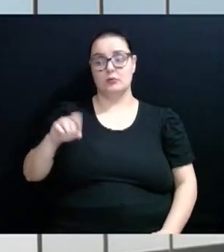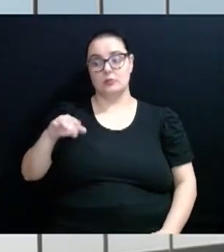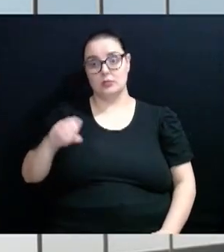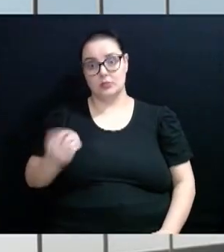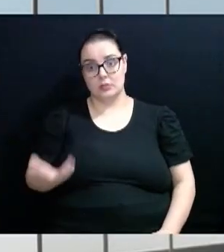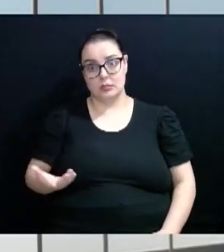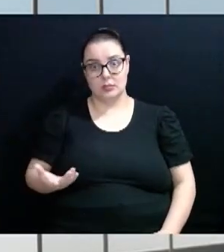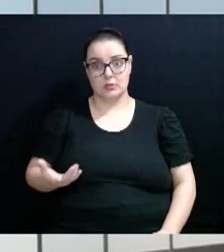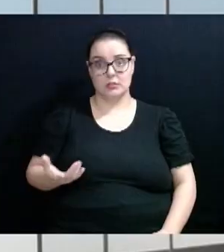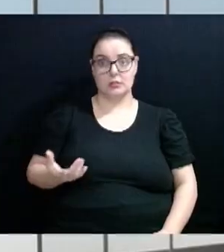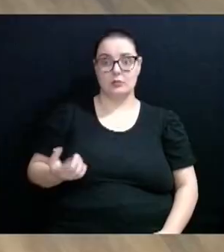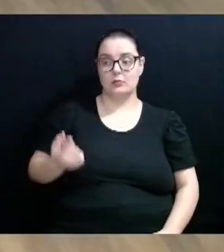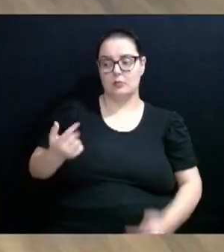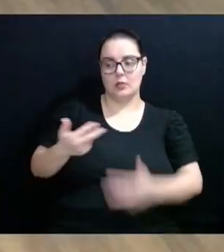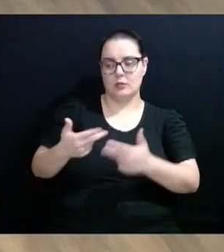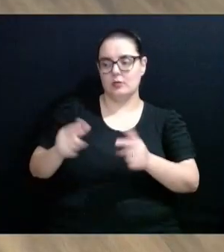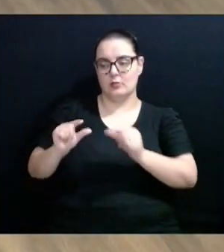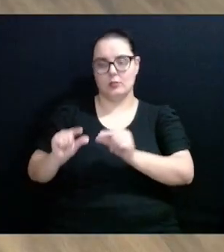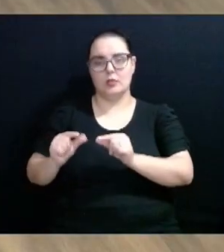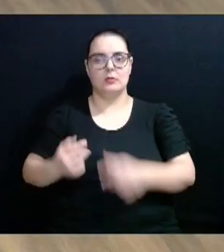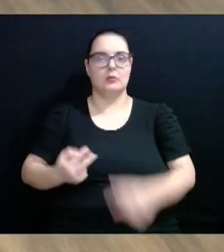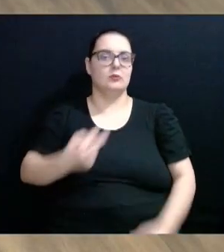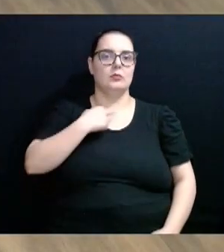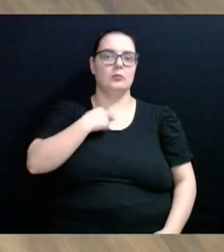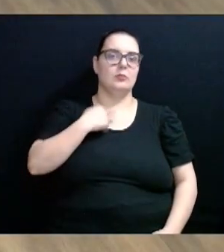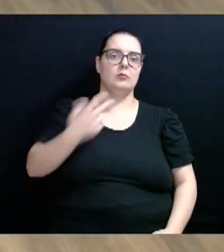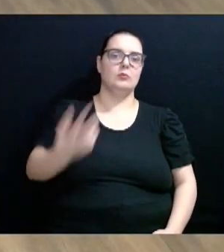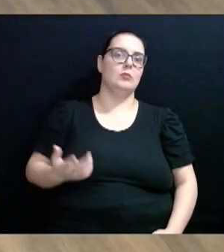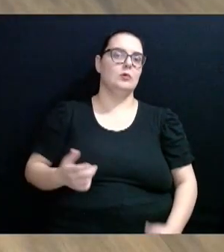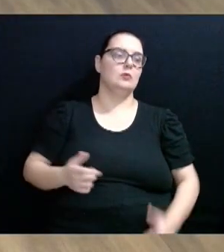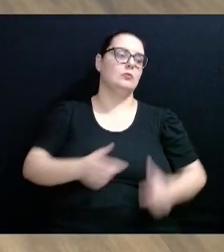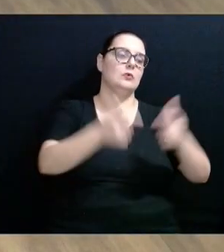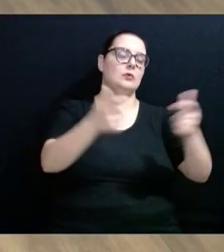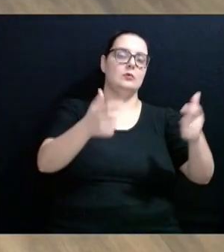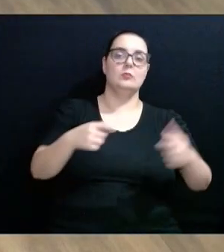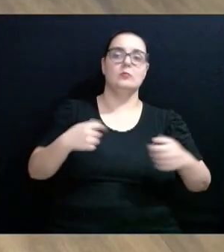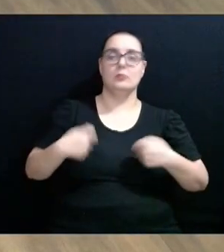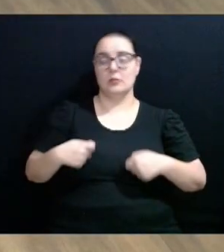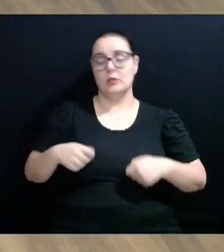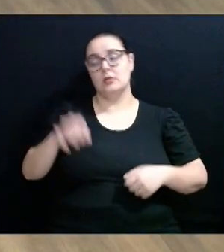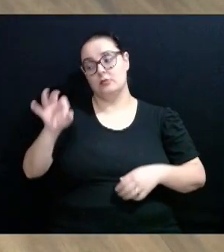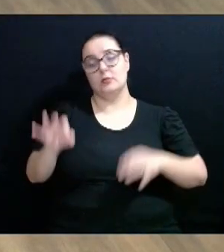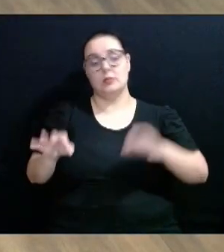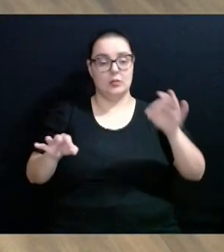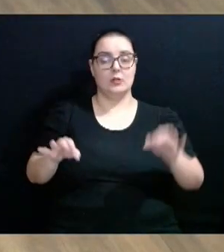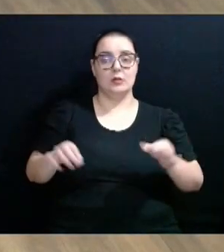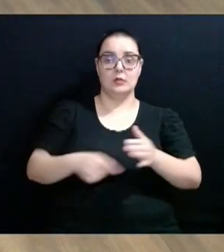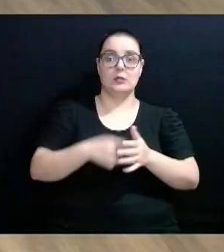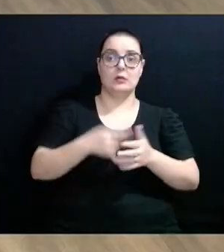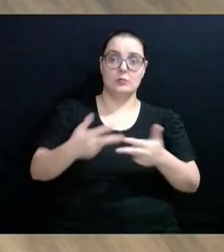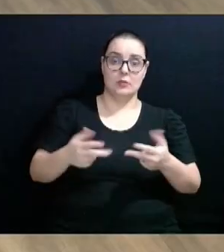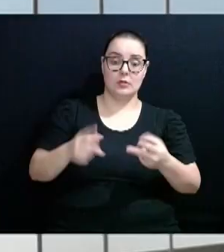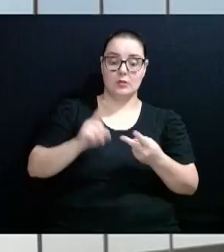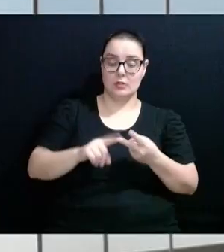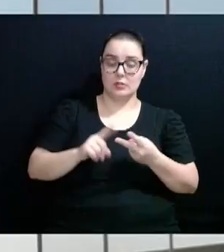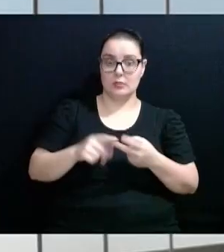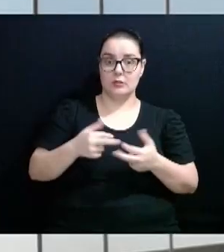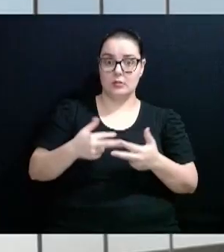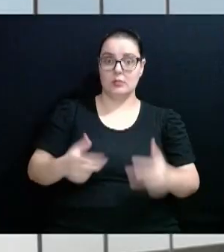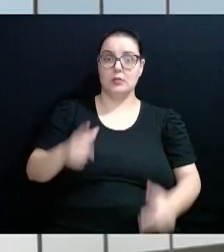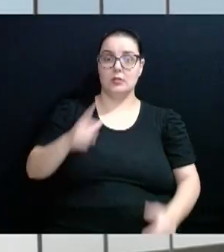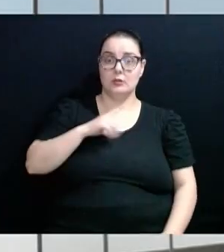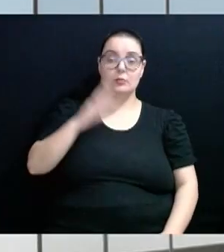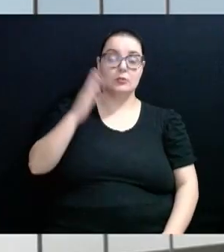posso, né, dar 2 olhos, eu tenho que ser proporcional. Então, essa é a primeira coisa. Segunda coisa, eu tenho que